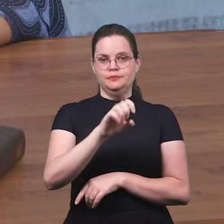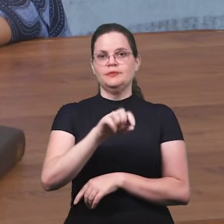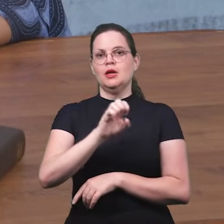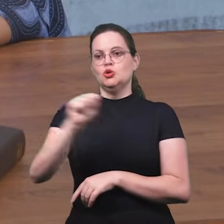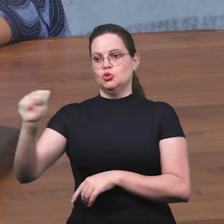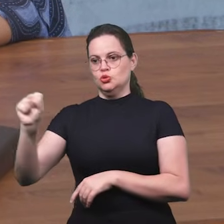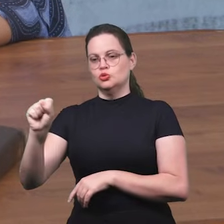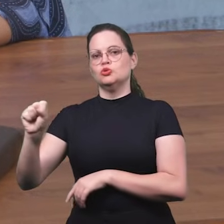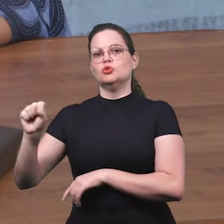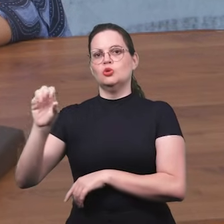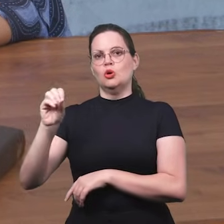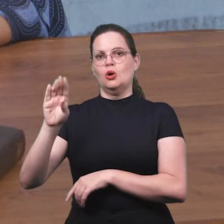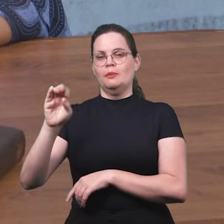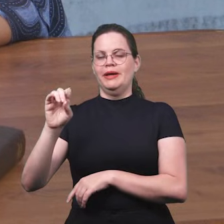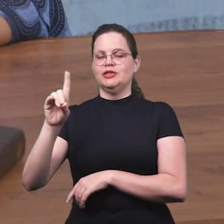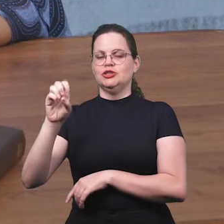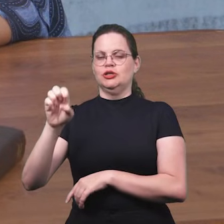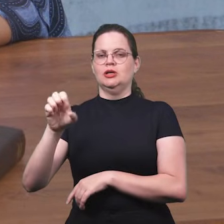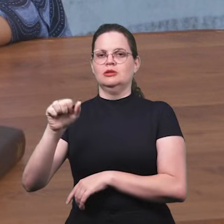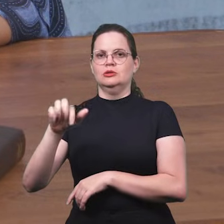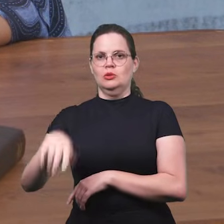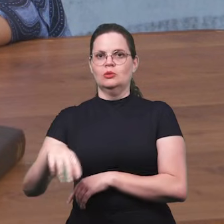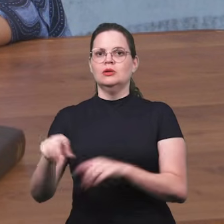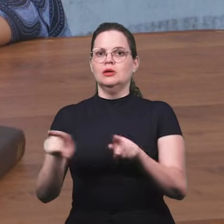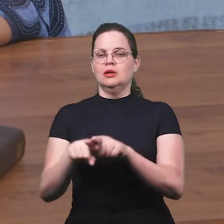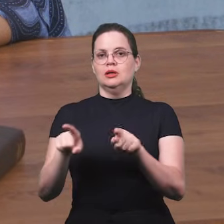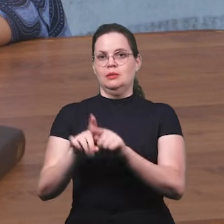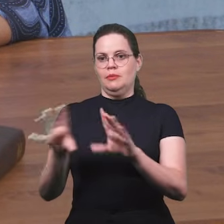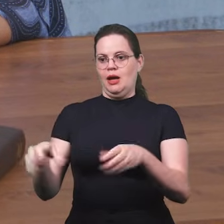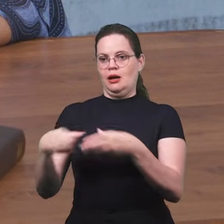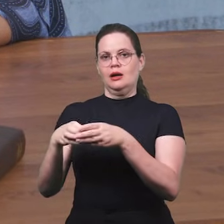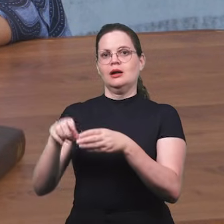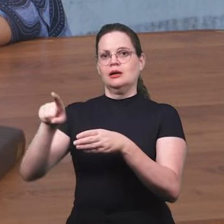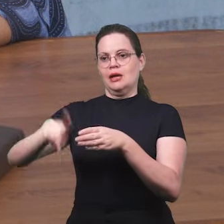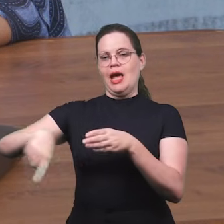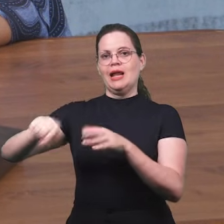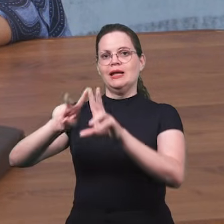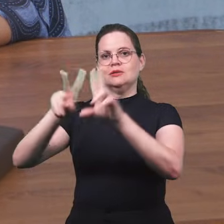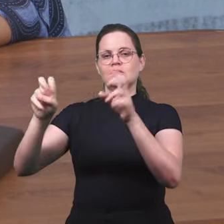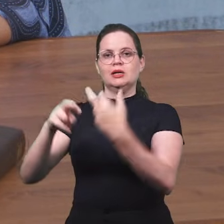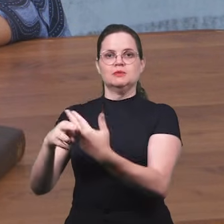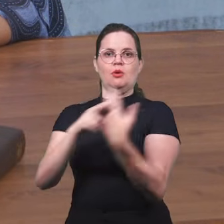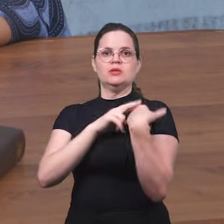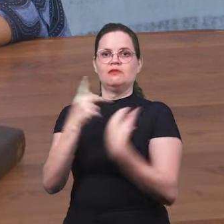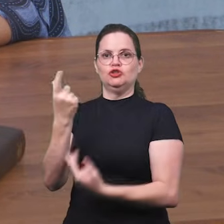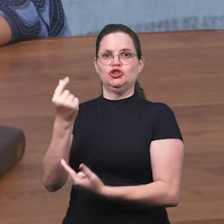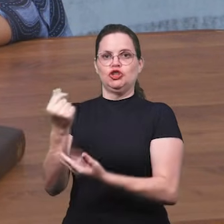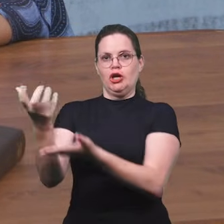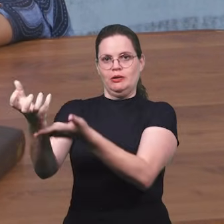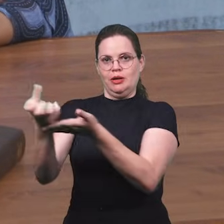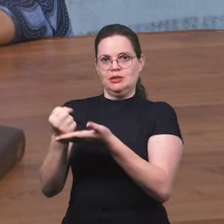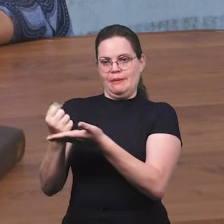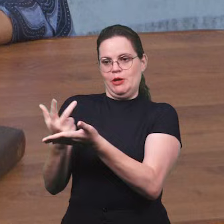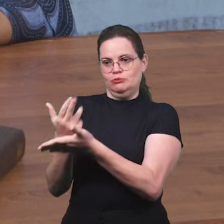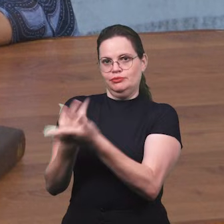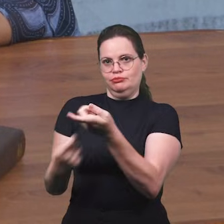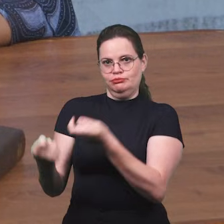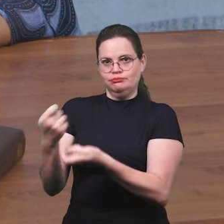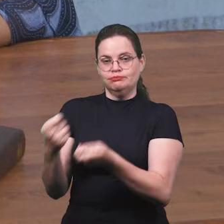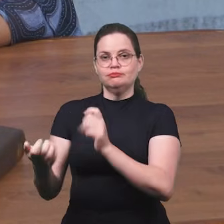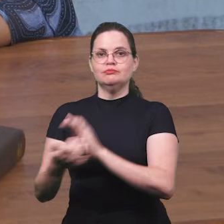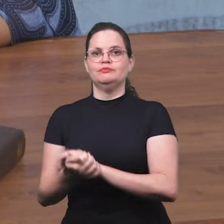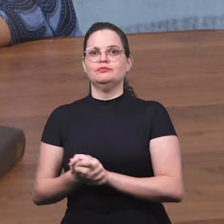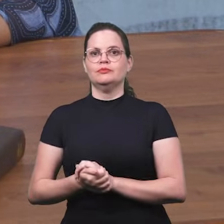seus filhos a casa das tesourarias. A Supim e Oza a do ocidente,